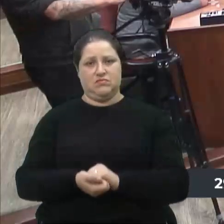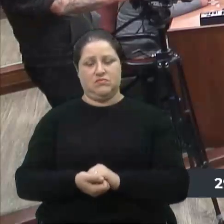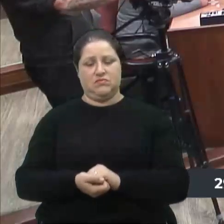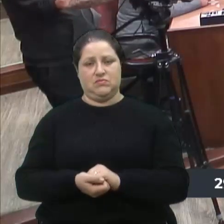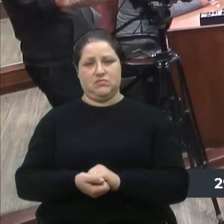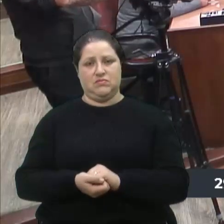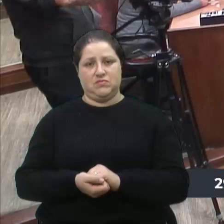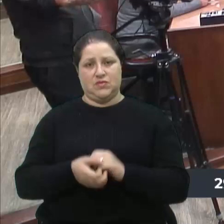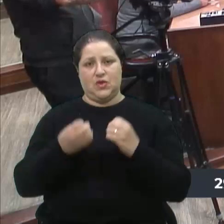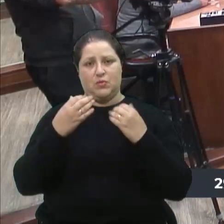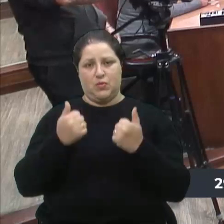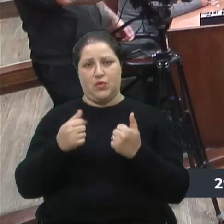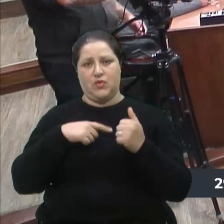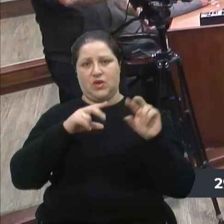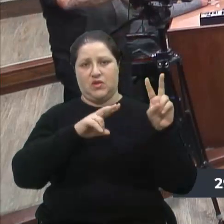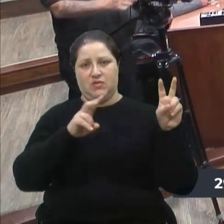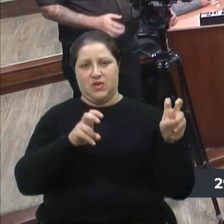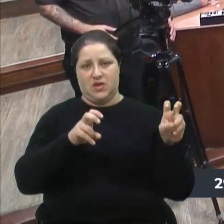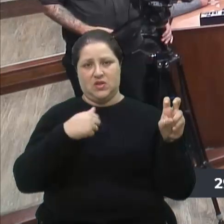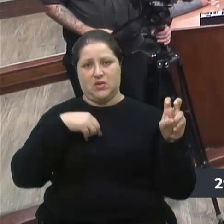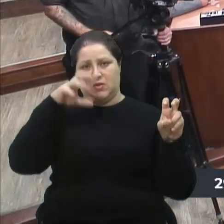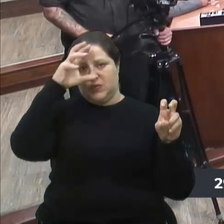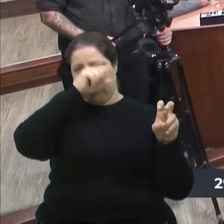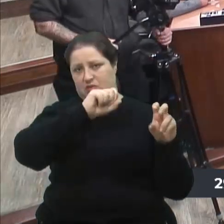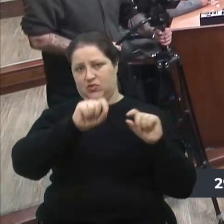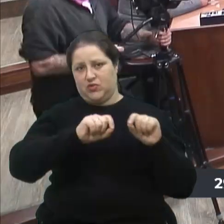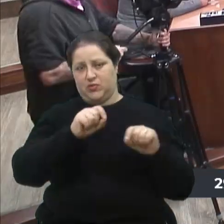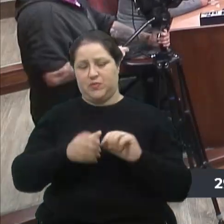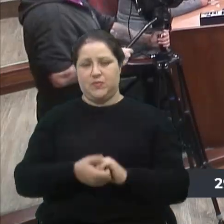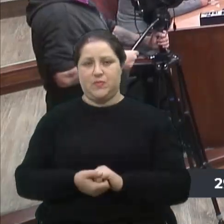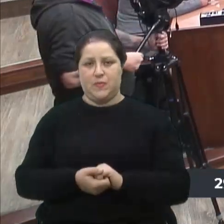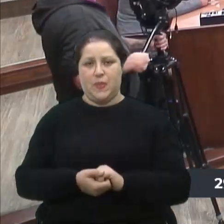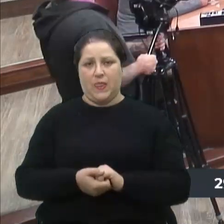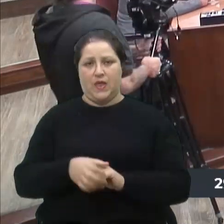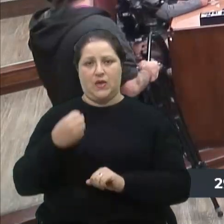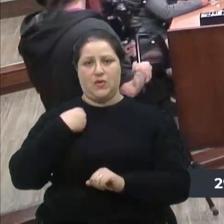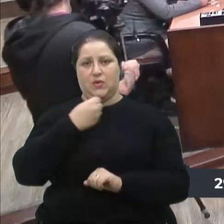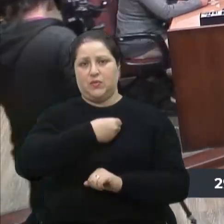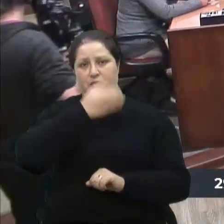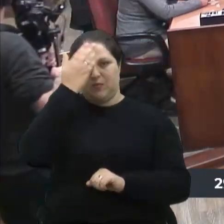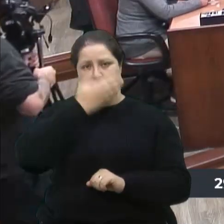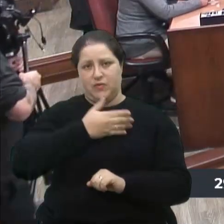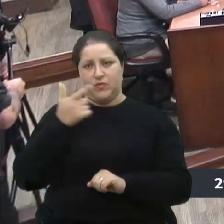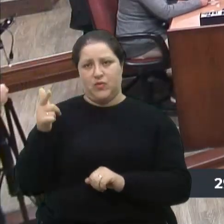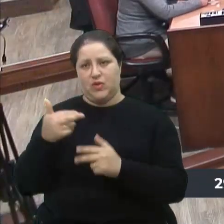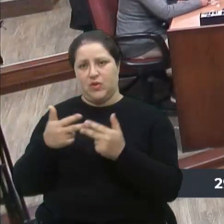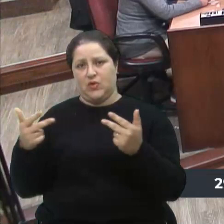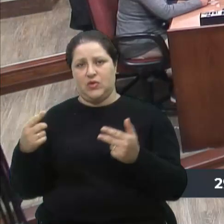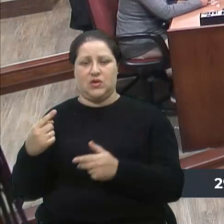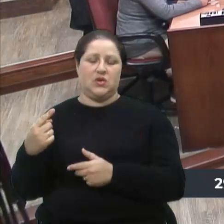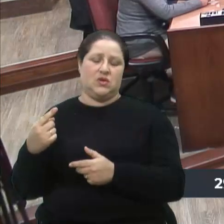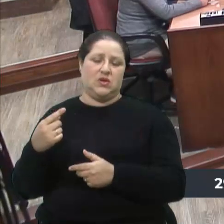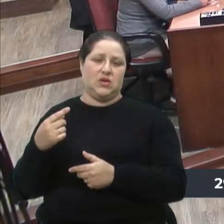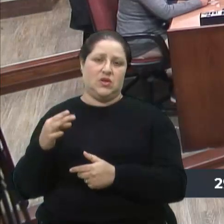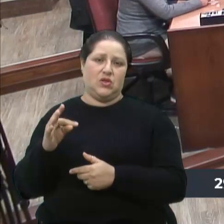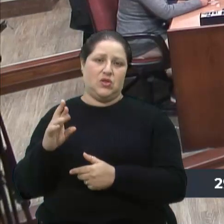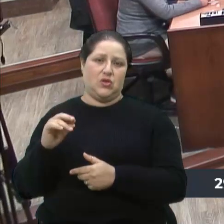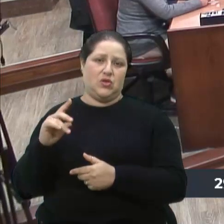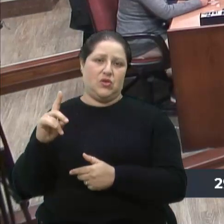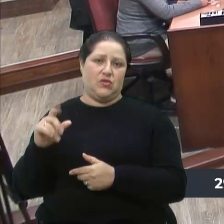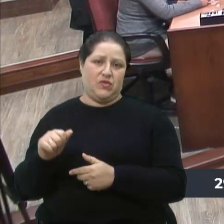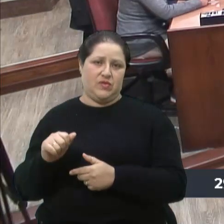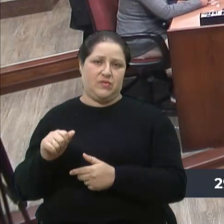muito bom. Tem uma frase que eu aprendi que diz assim: números provam, o resto trovam. No meio